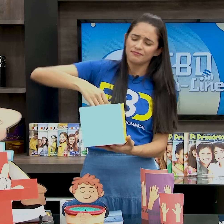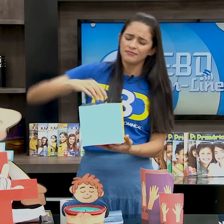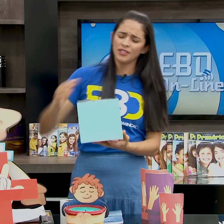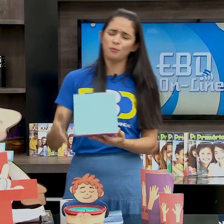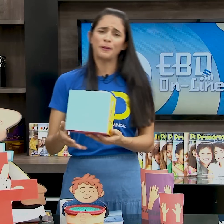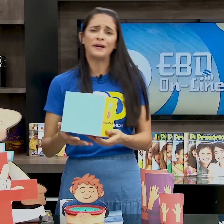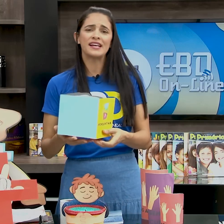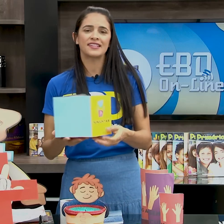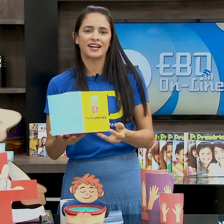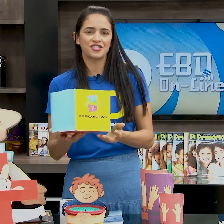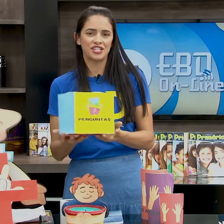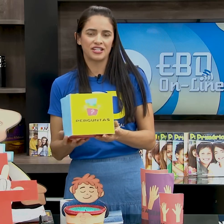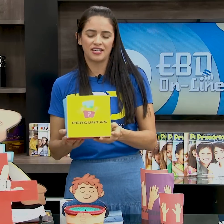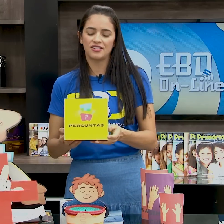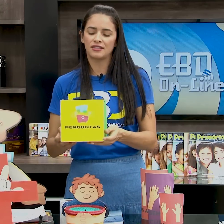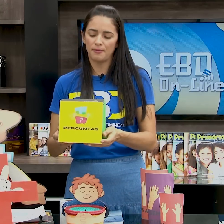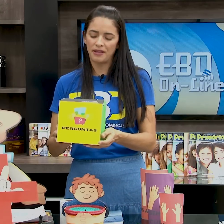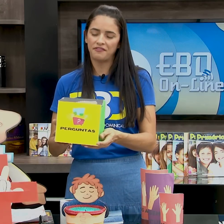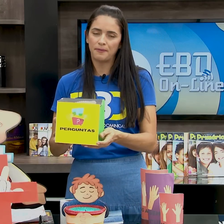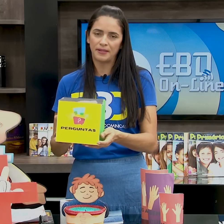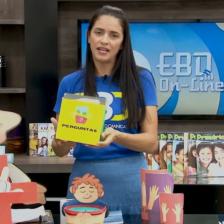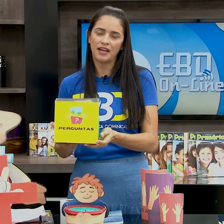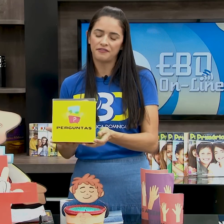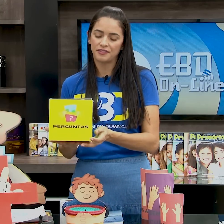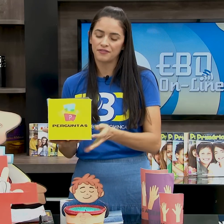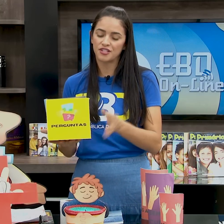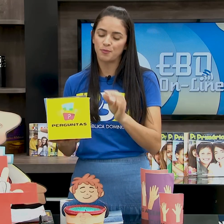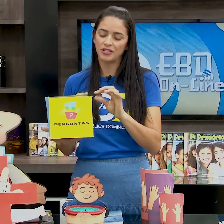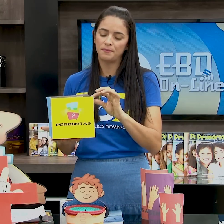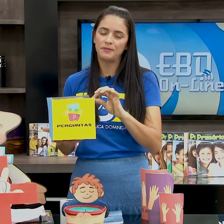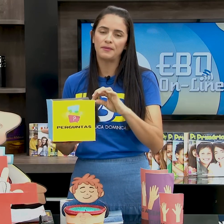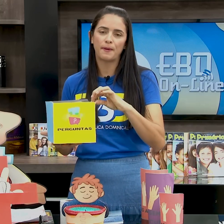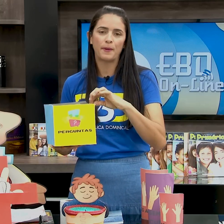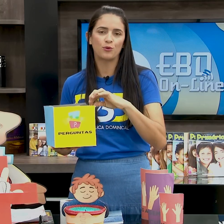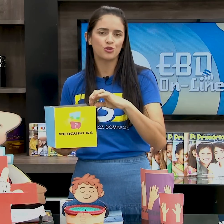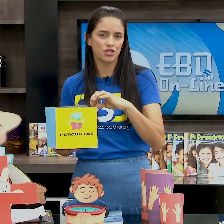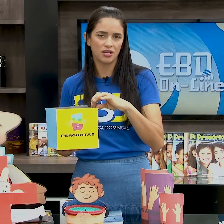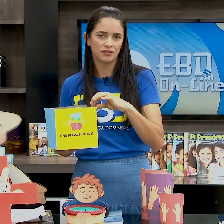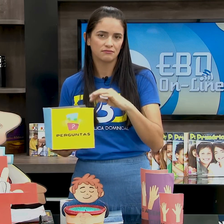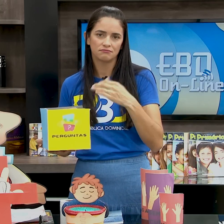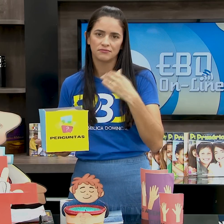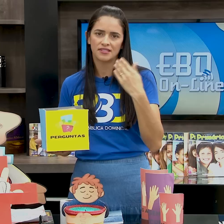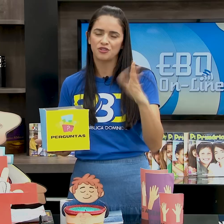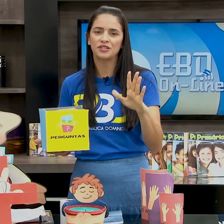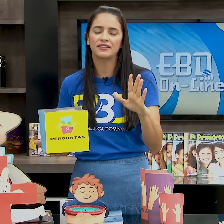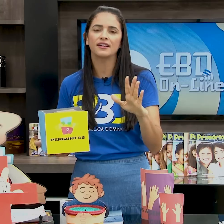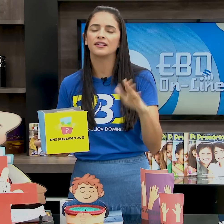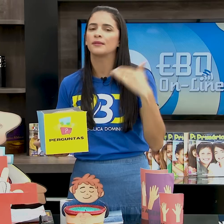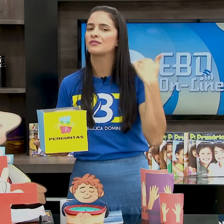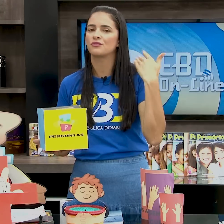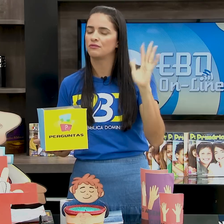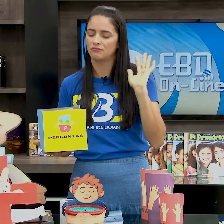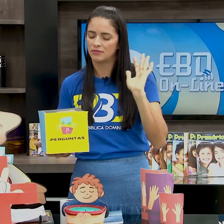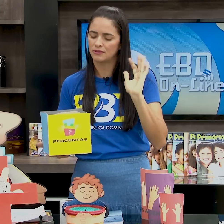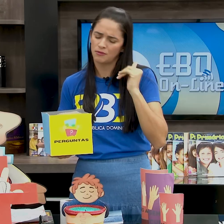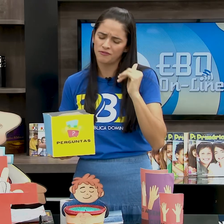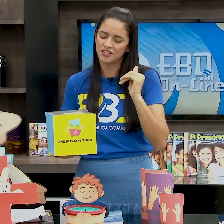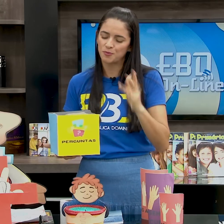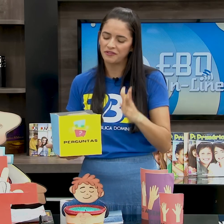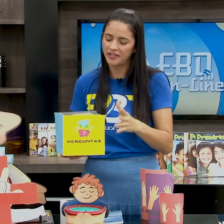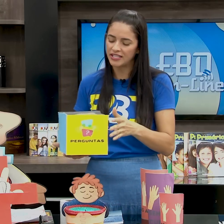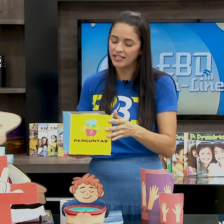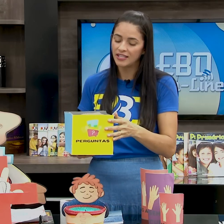eu preparei essa caixinha aqui que também vai em PDF vocês podem imprimir papel couchê 180 gramas ou